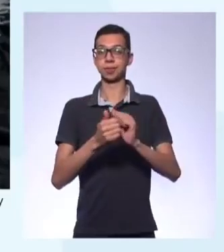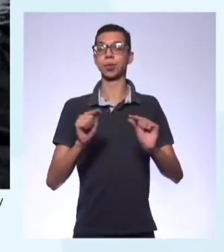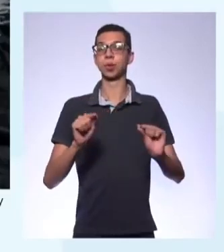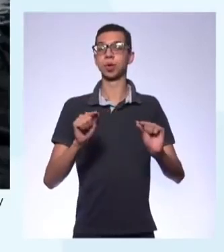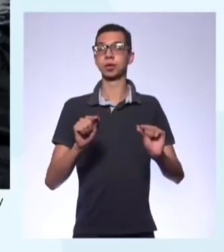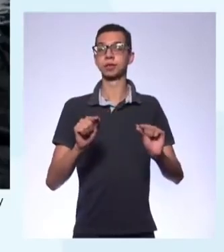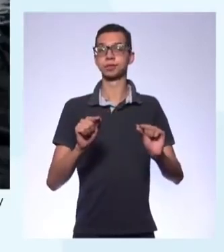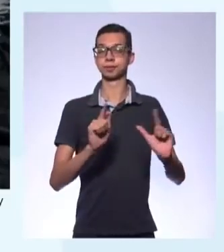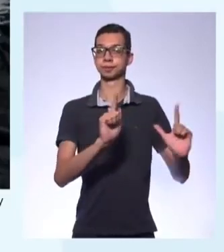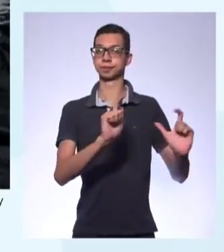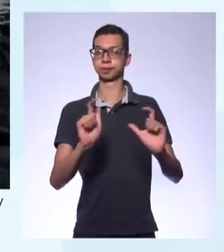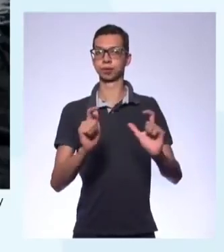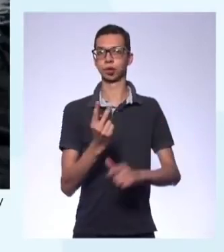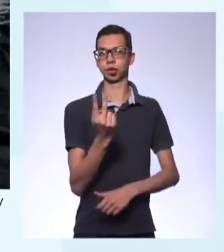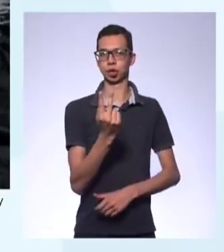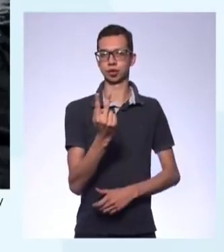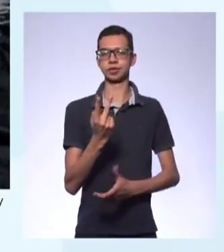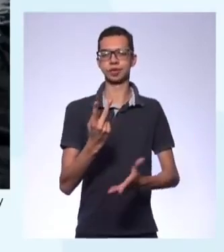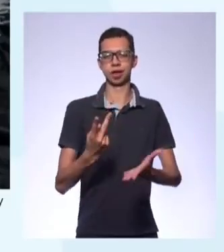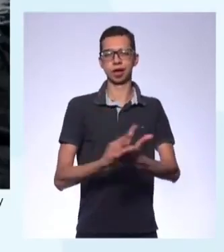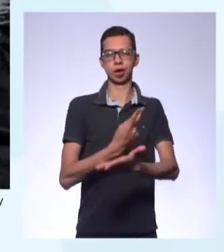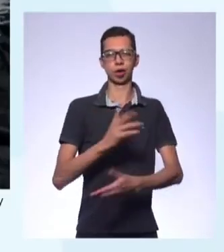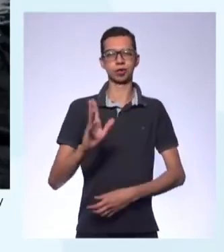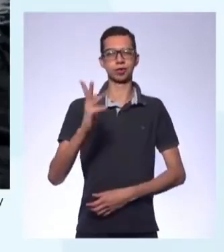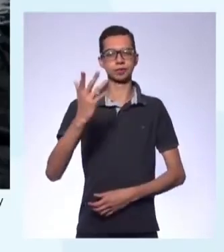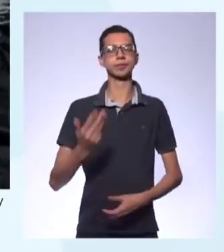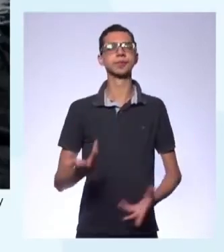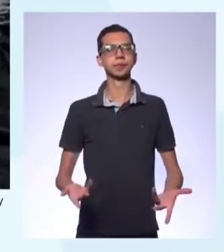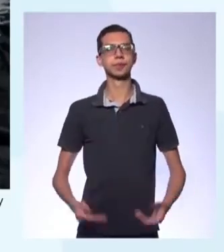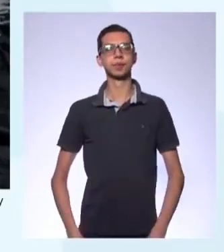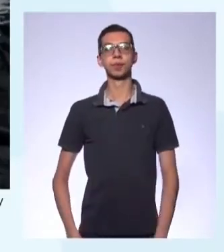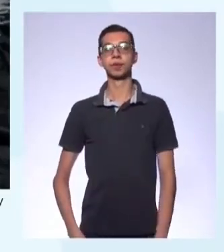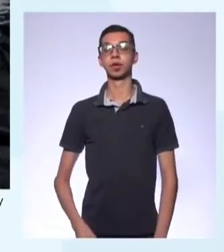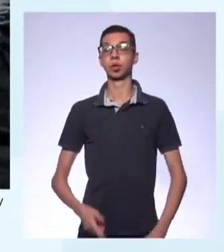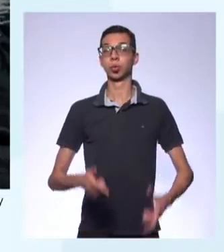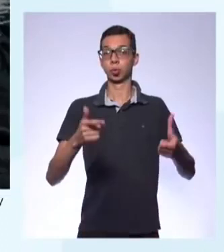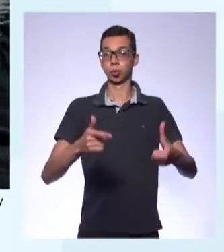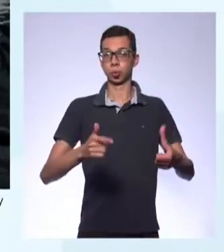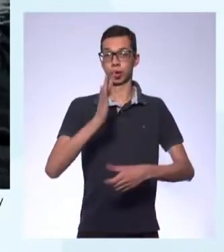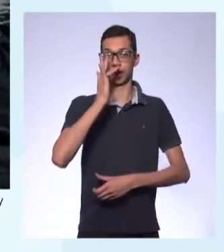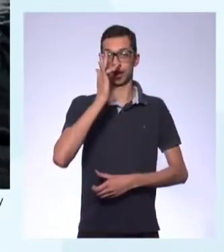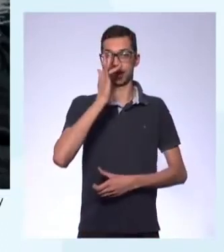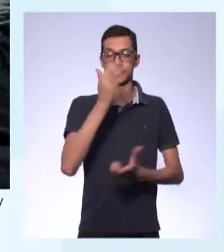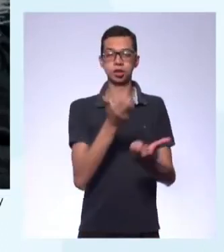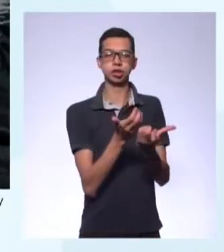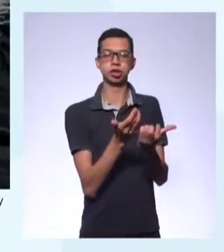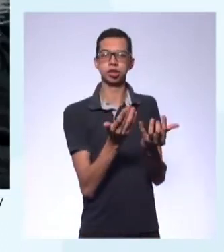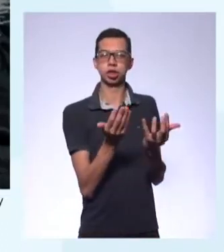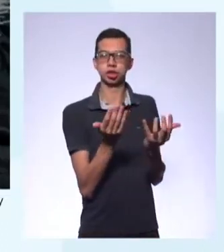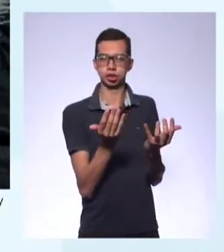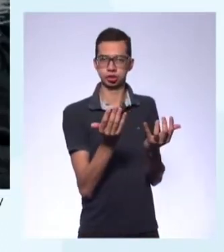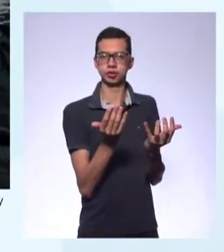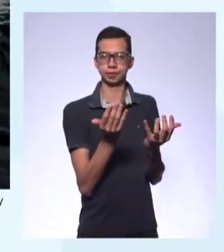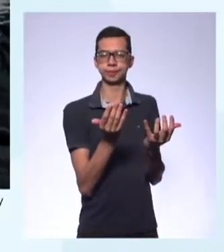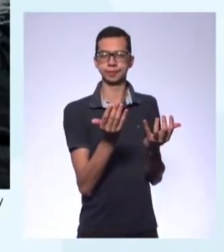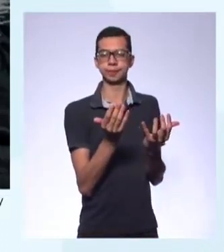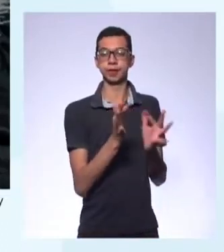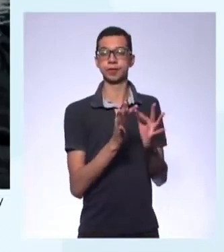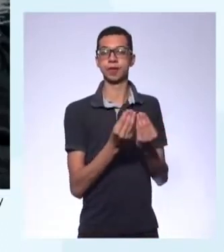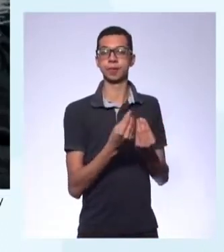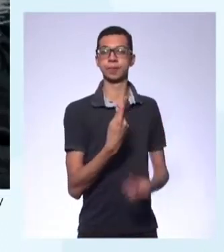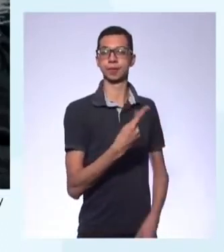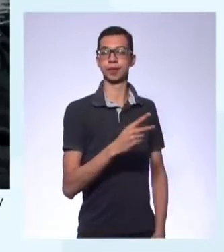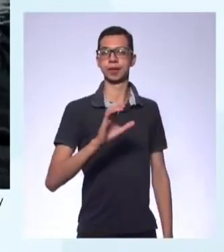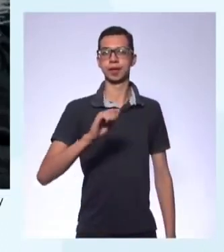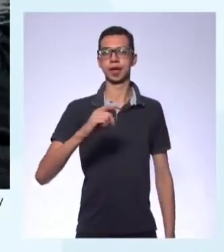2 do segundo ato. Nela, Romeu vai até o jardim da família Capuleto e fala com sua amada, que se encontra na